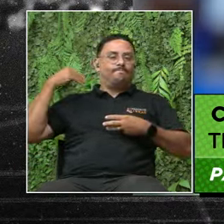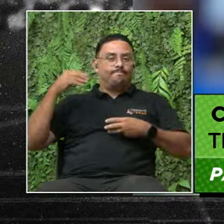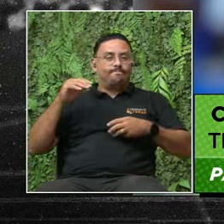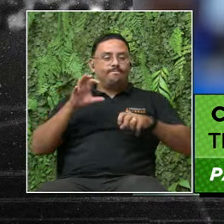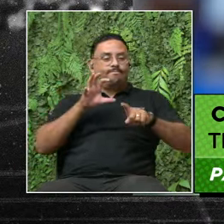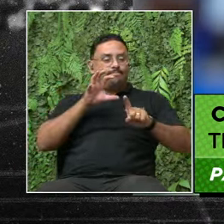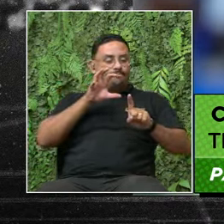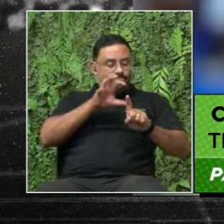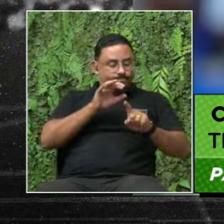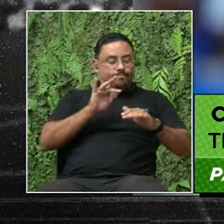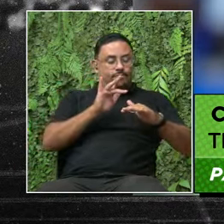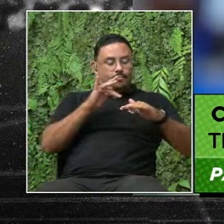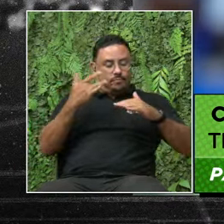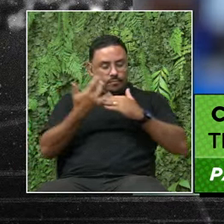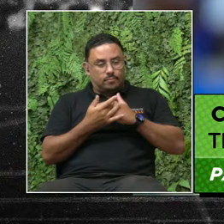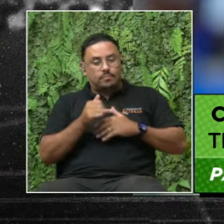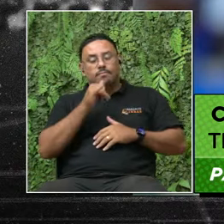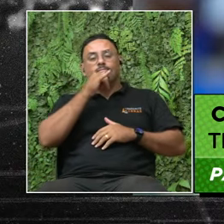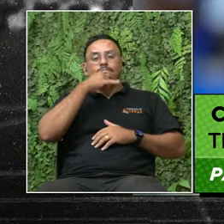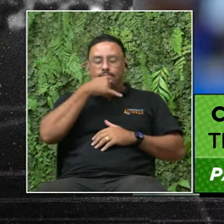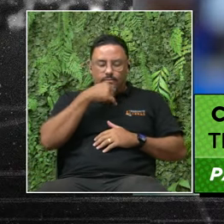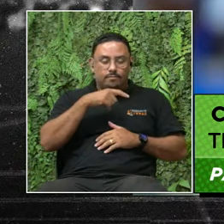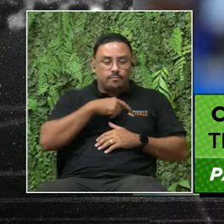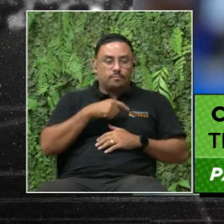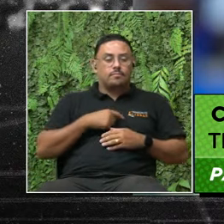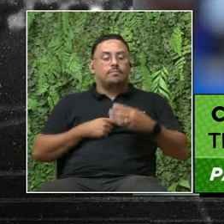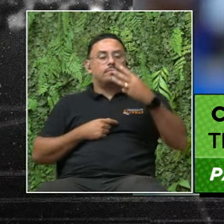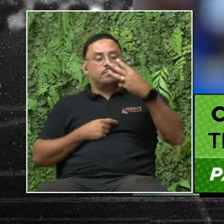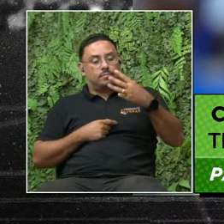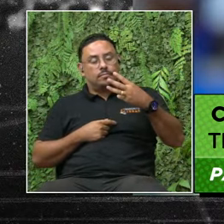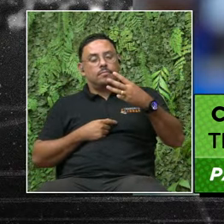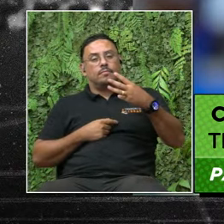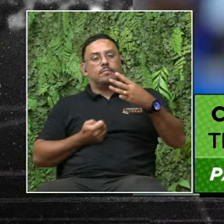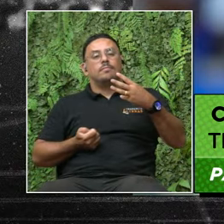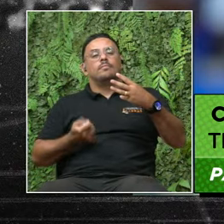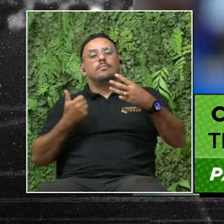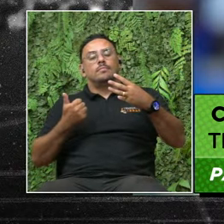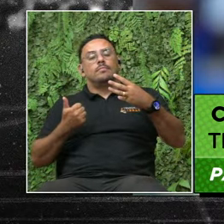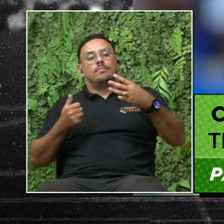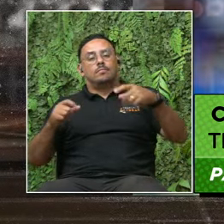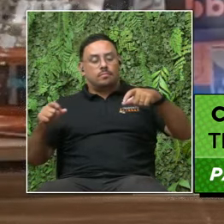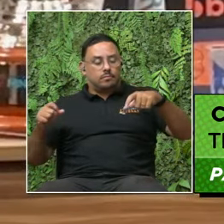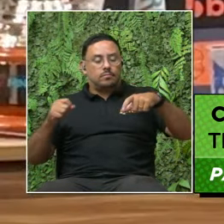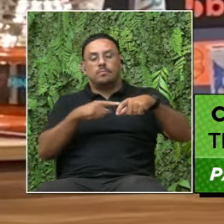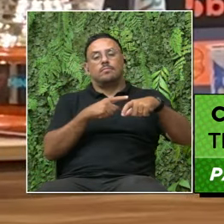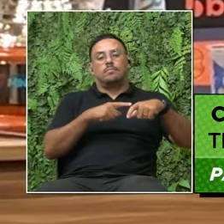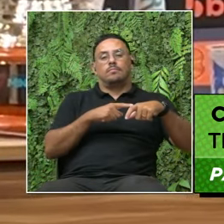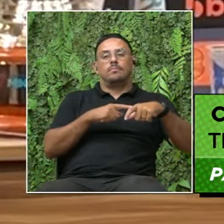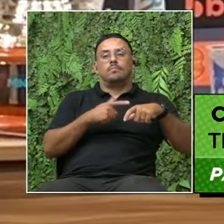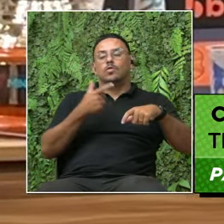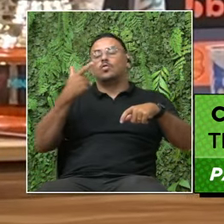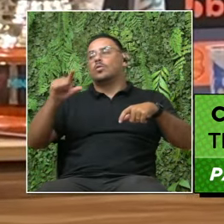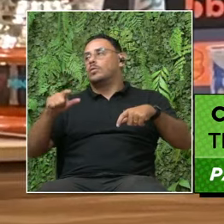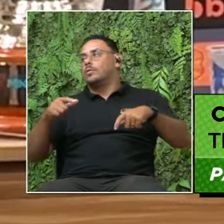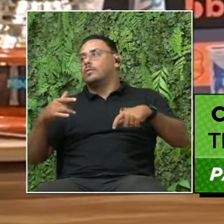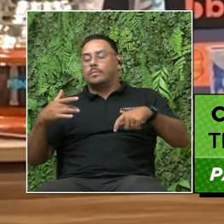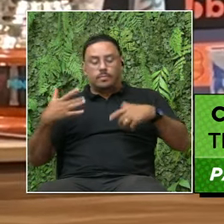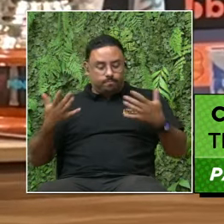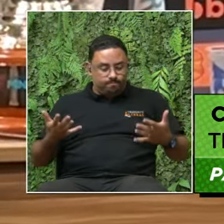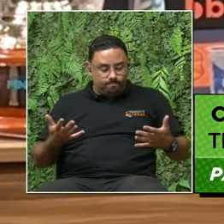sociais infelizmente ele tem um registro de três autoges gols contra marcados a favor do Cruzeiro em